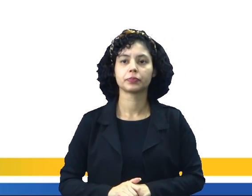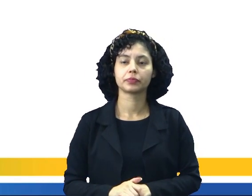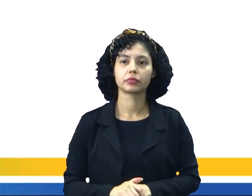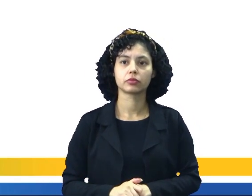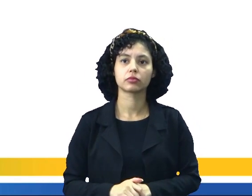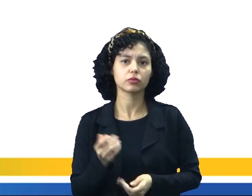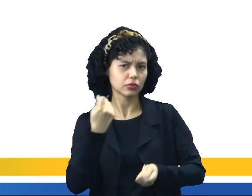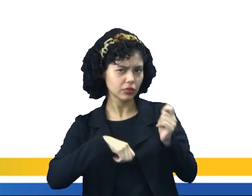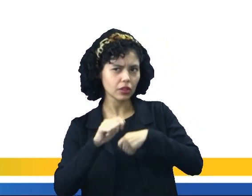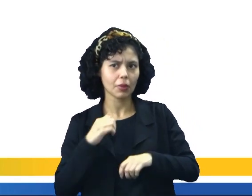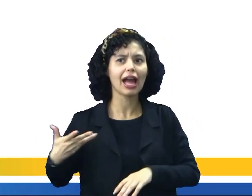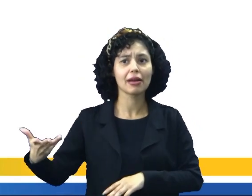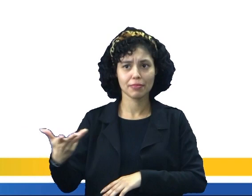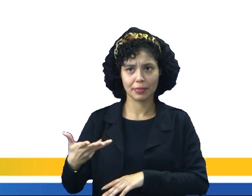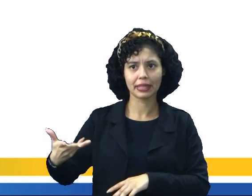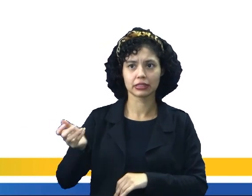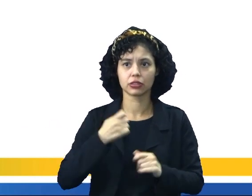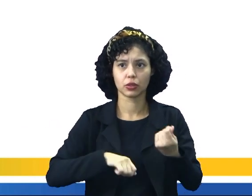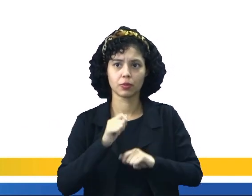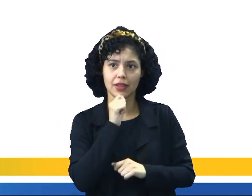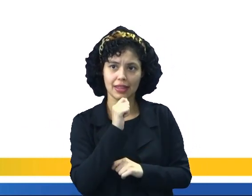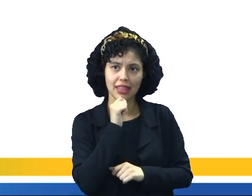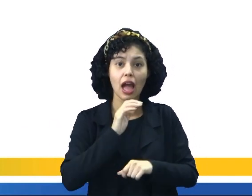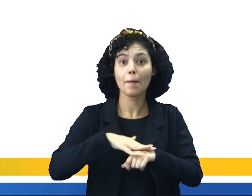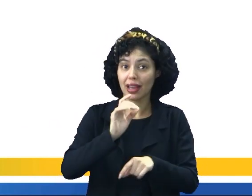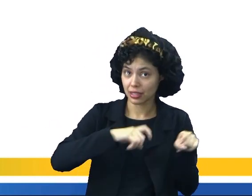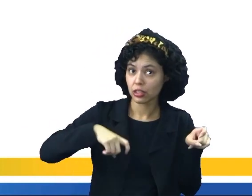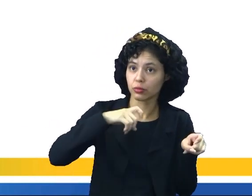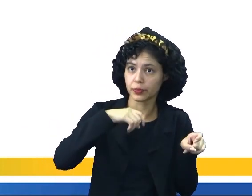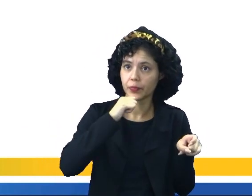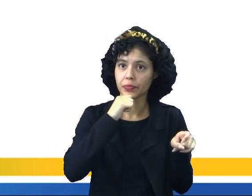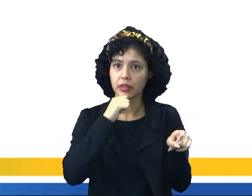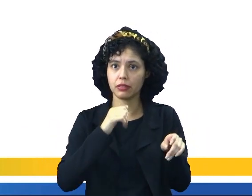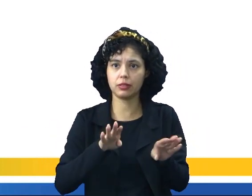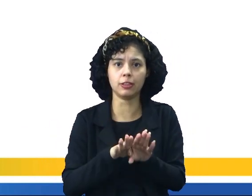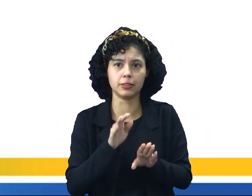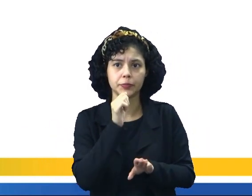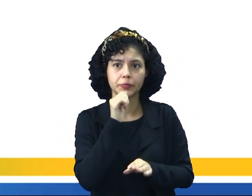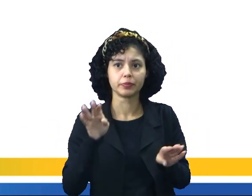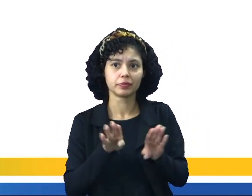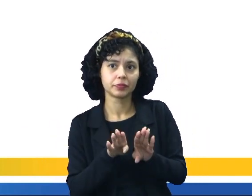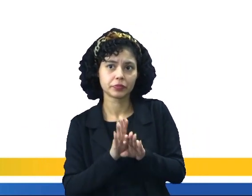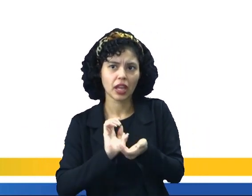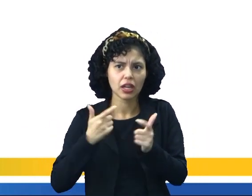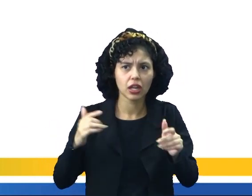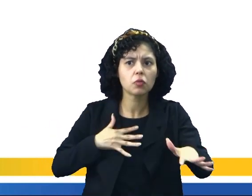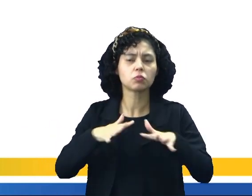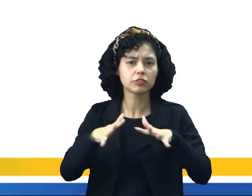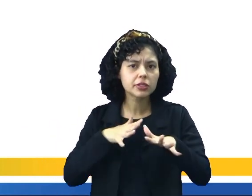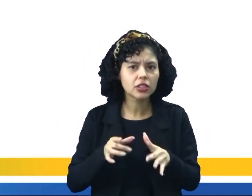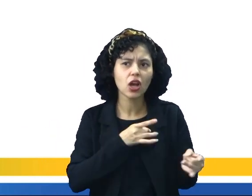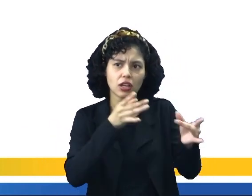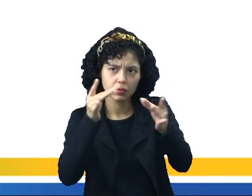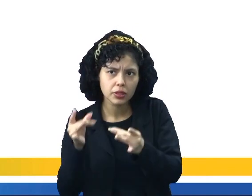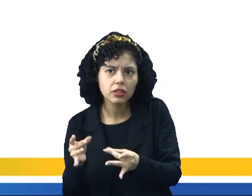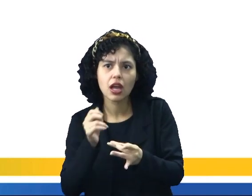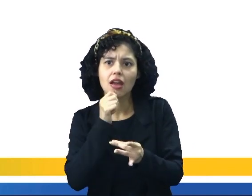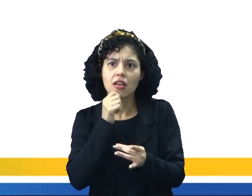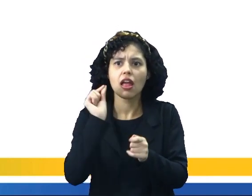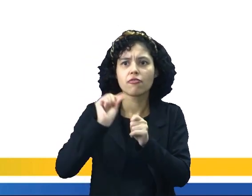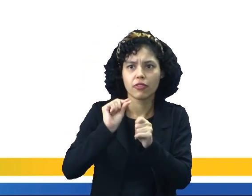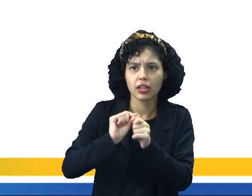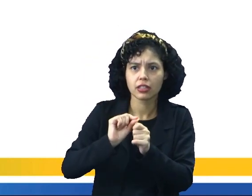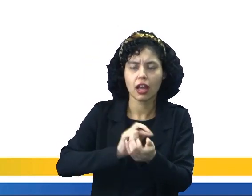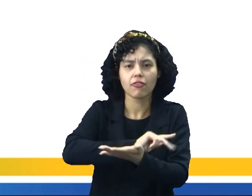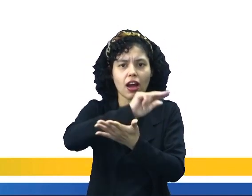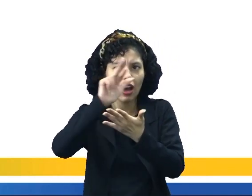Na economia, a base da sua economia era a agricultura, né? Também havia uma grande movimentação com o comércio que era realizado